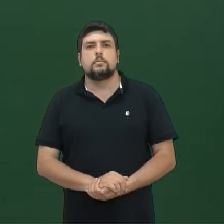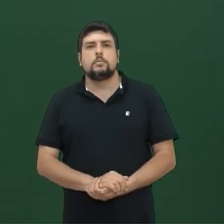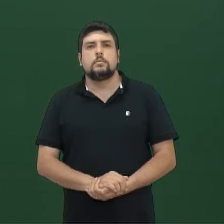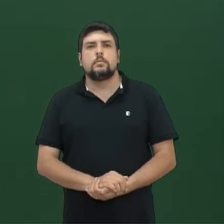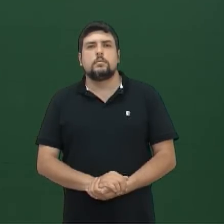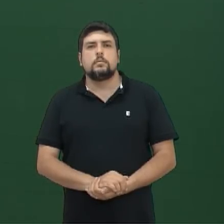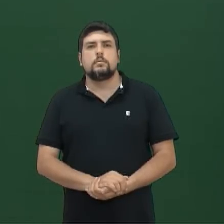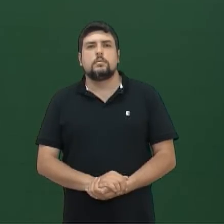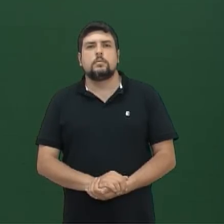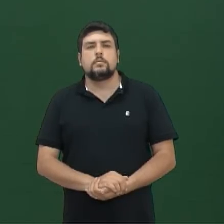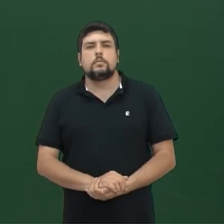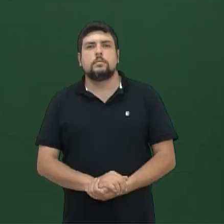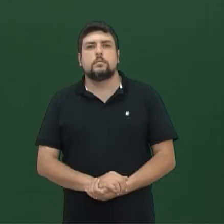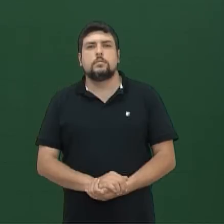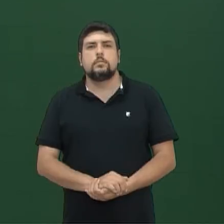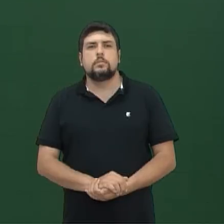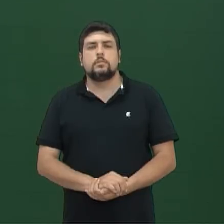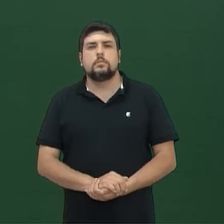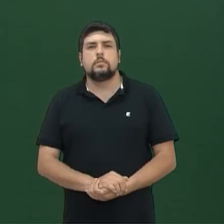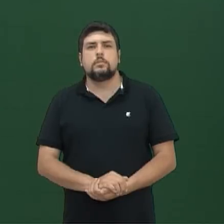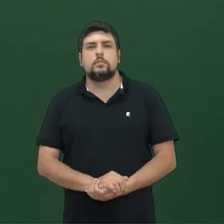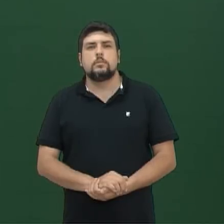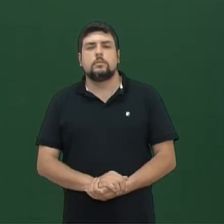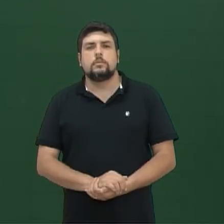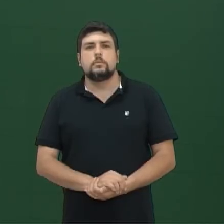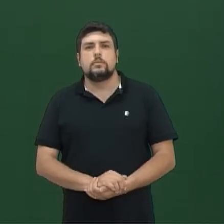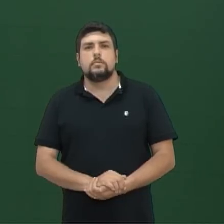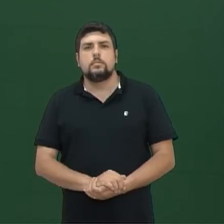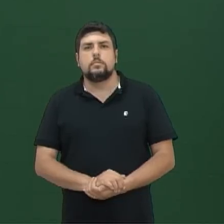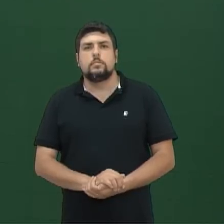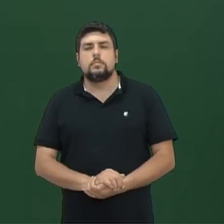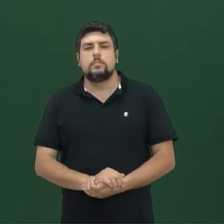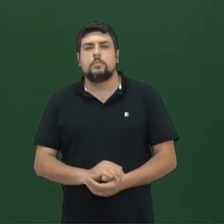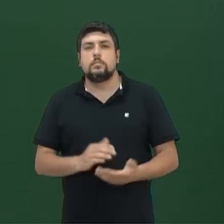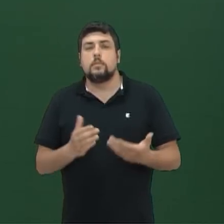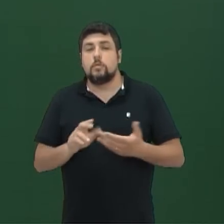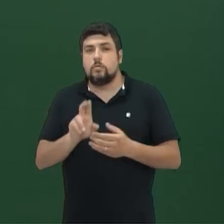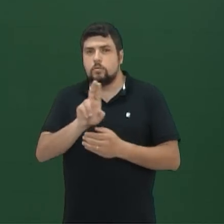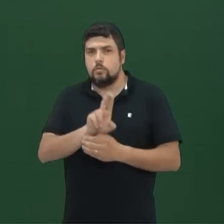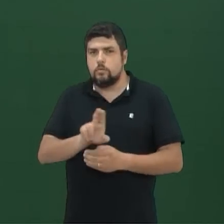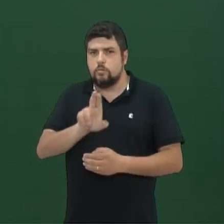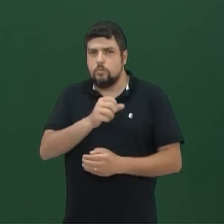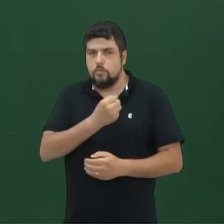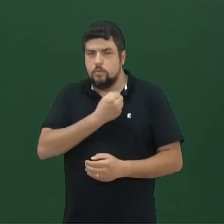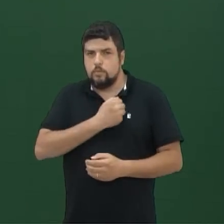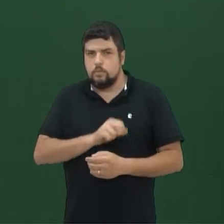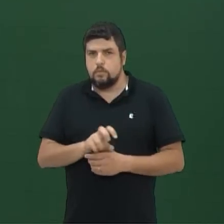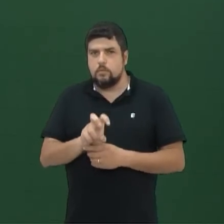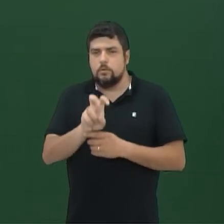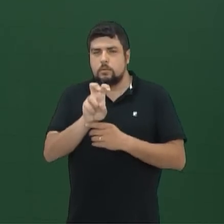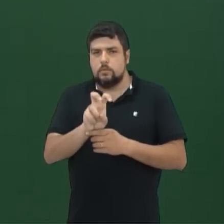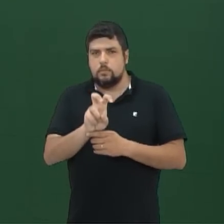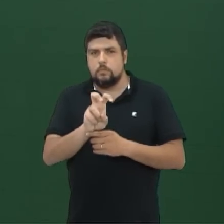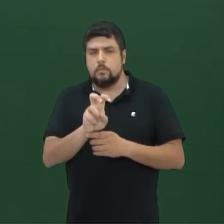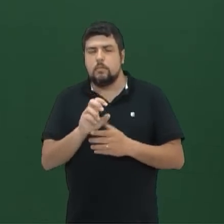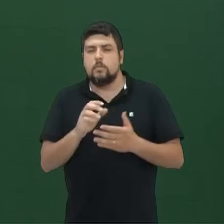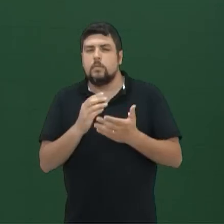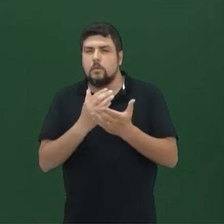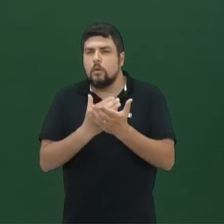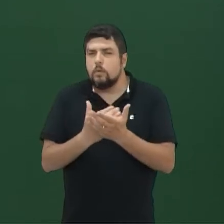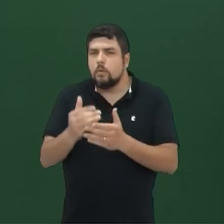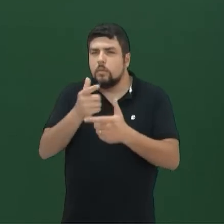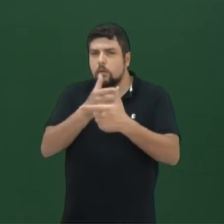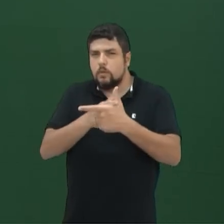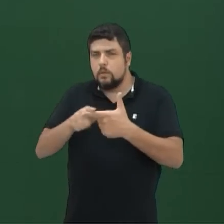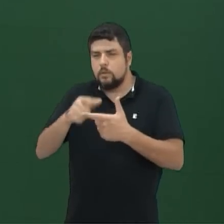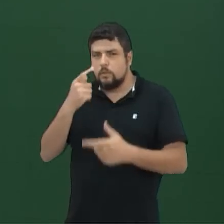vai ser igual a nossa unidade que a gente está trabalhando aqui agora é o 5, então vai ser a 5. E agora a gente vai começar a dividir. Vai